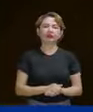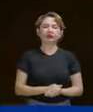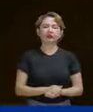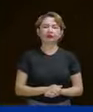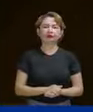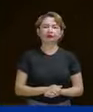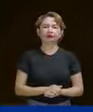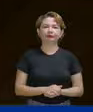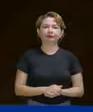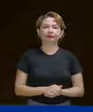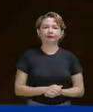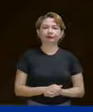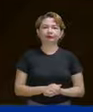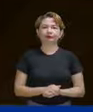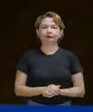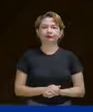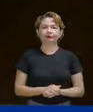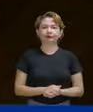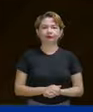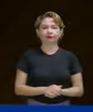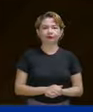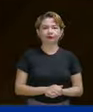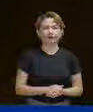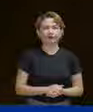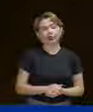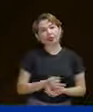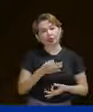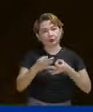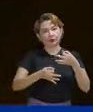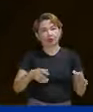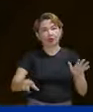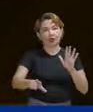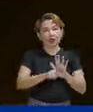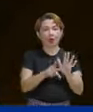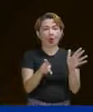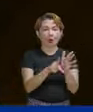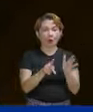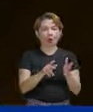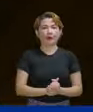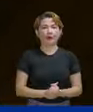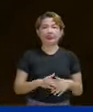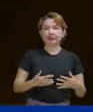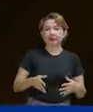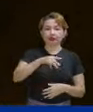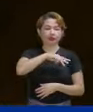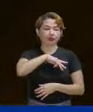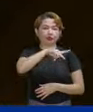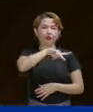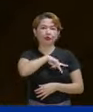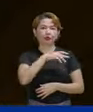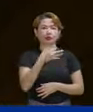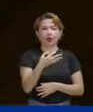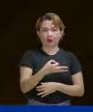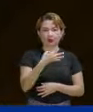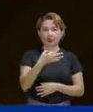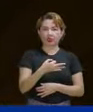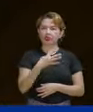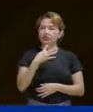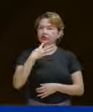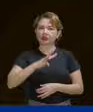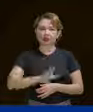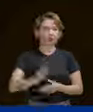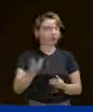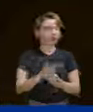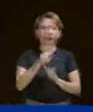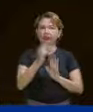foram opostos de forma associada às hipóteses legais de cabimento. Desse modo, o Ministério Público opina pelo não